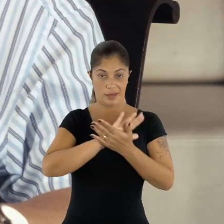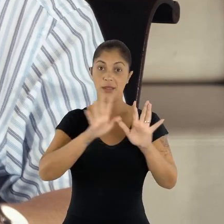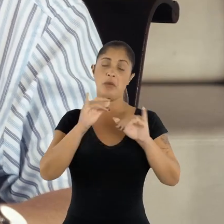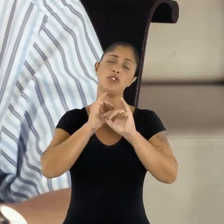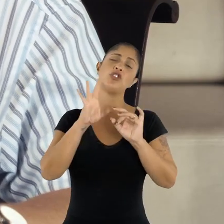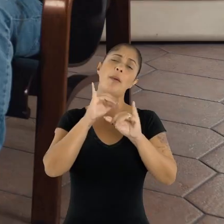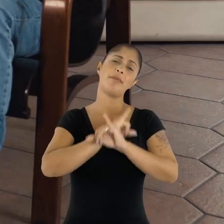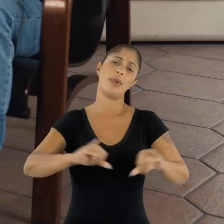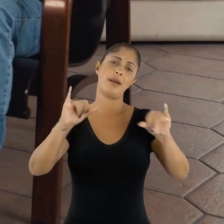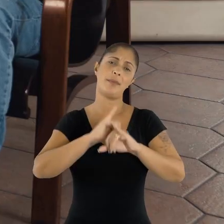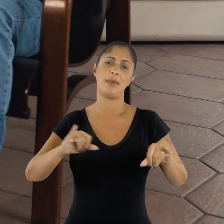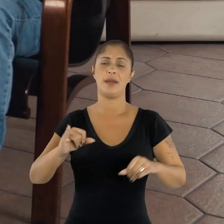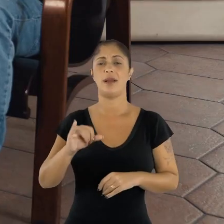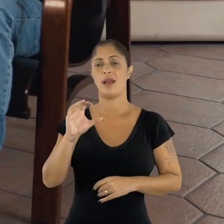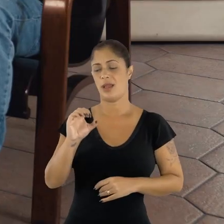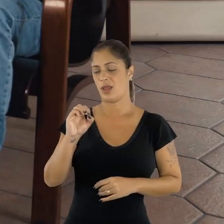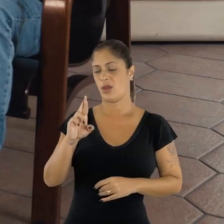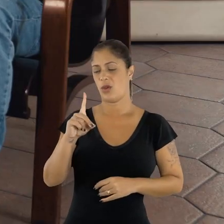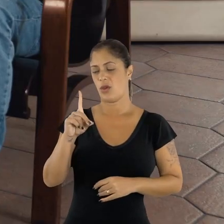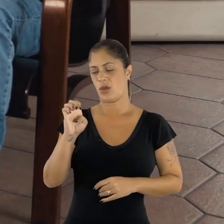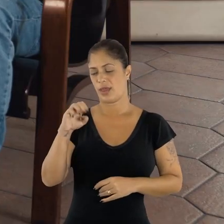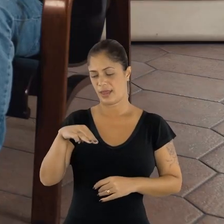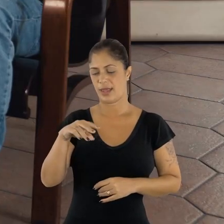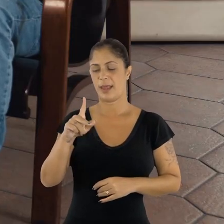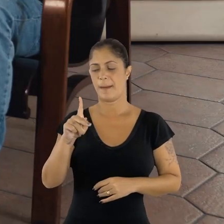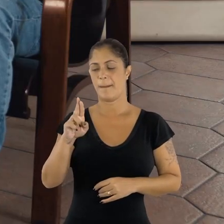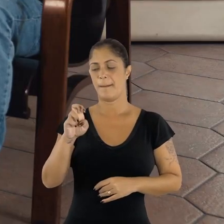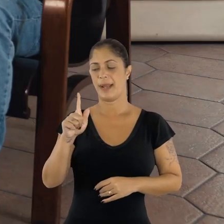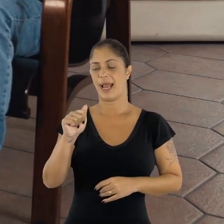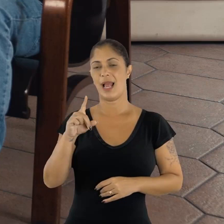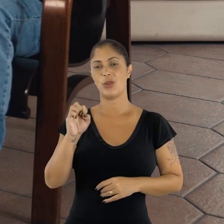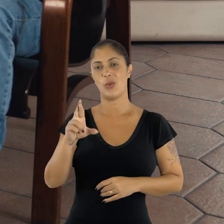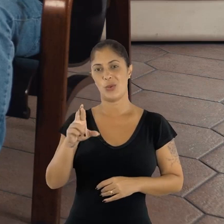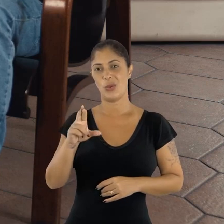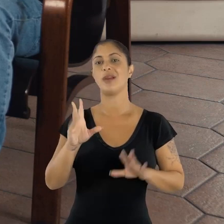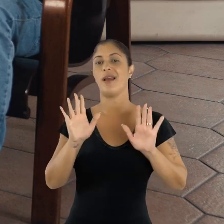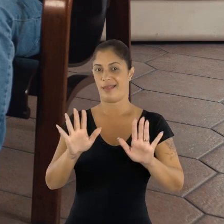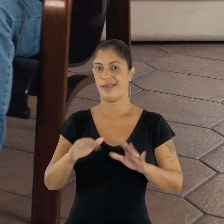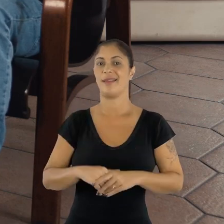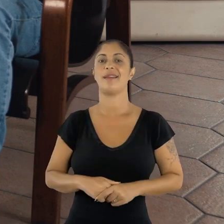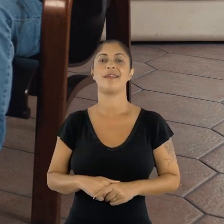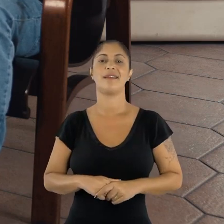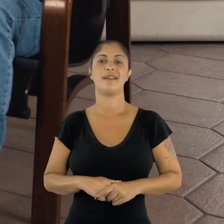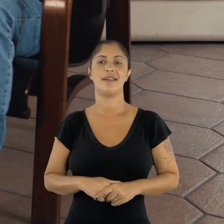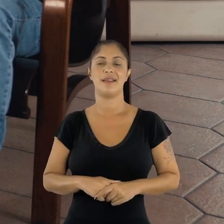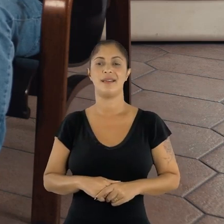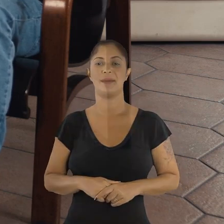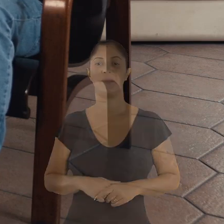saíam pregando. Daí ficou Ordem dos Pregadores, por isso tem OP, depois do nome do frade. Daí que